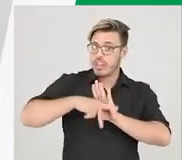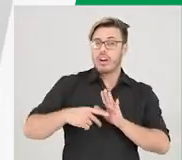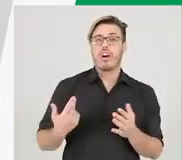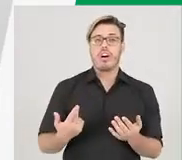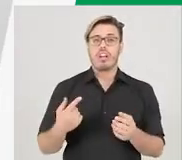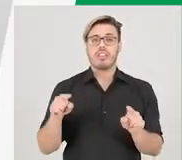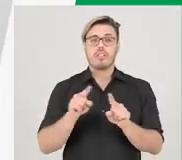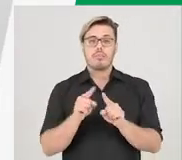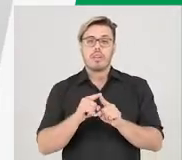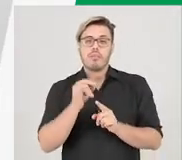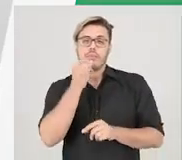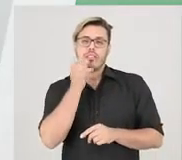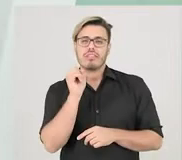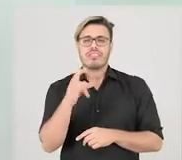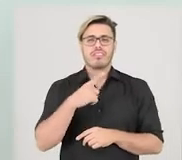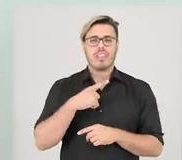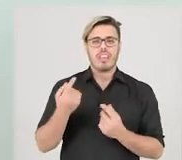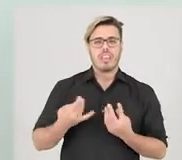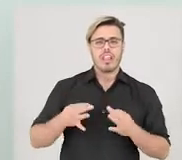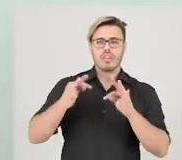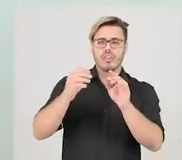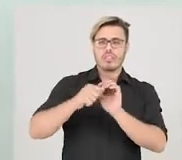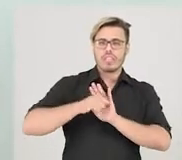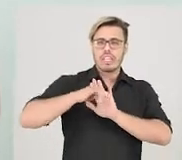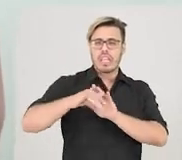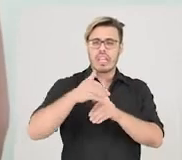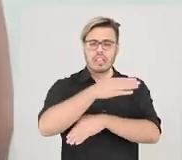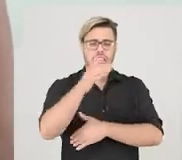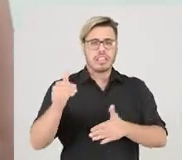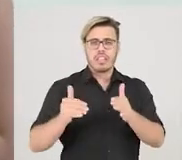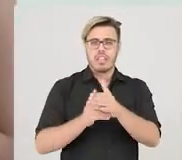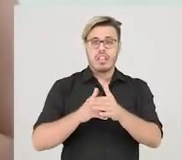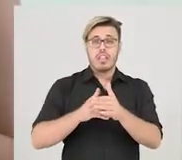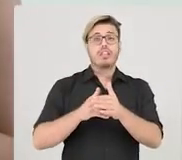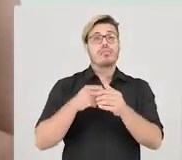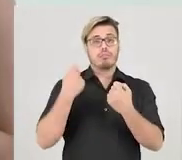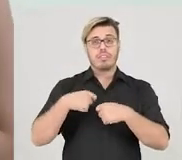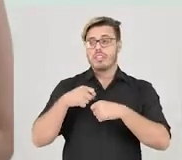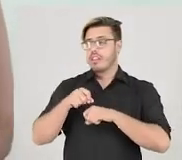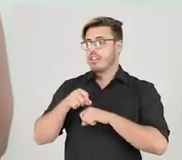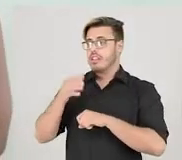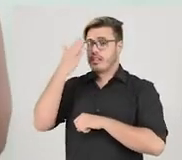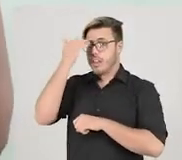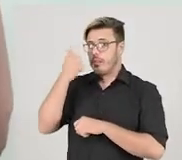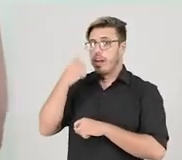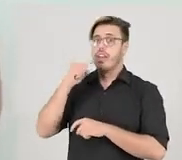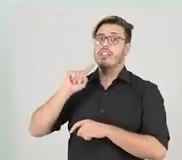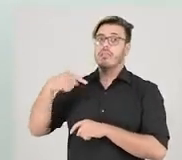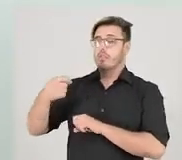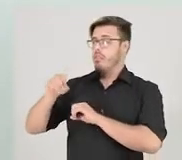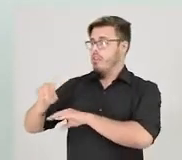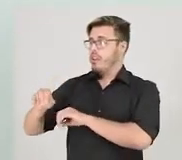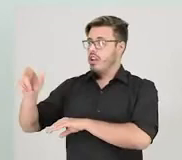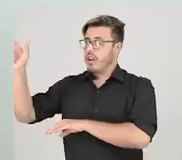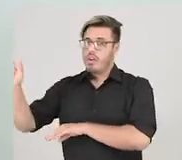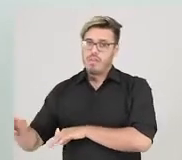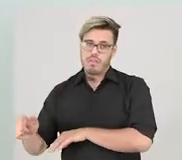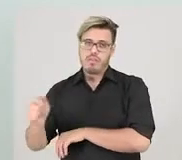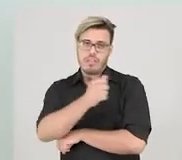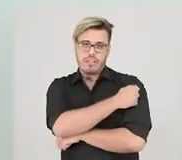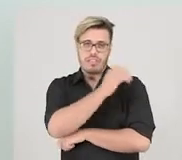ou reavaliadas? Verifiquem periodicidade onde as estratégias serão reavaliadas. Se eu trabalho uma